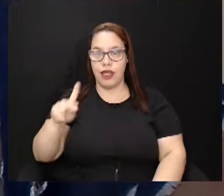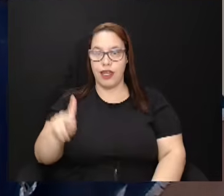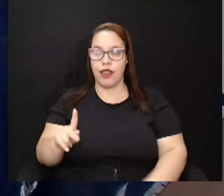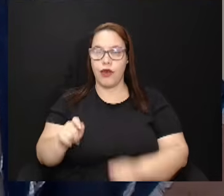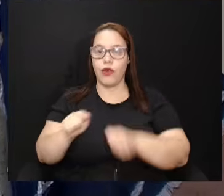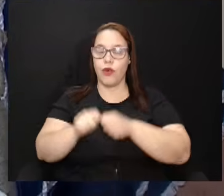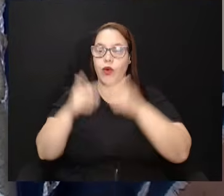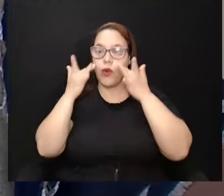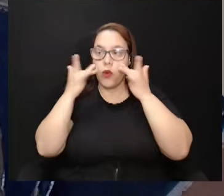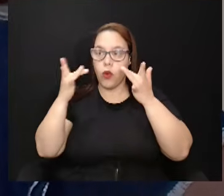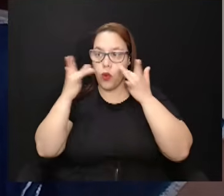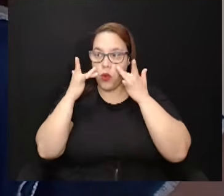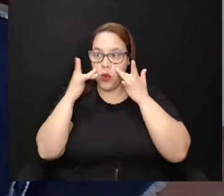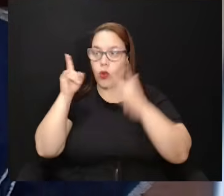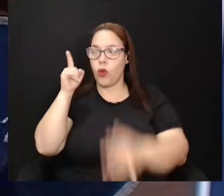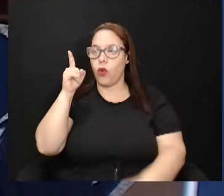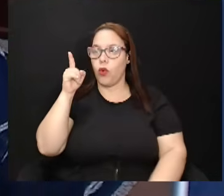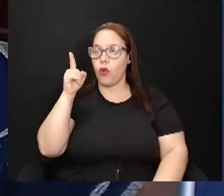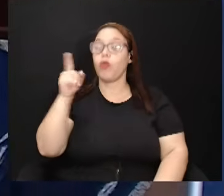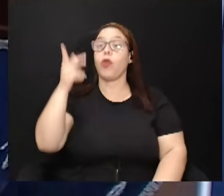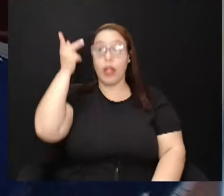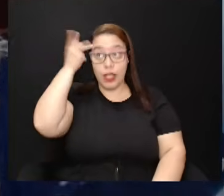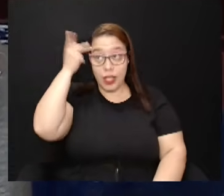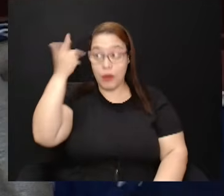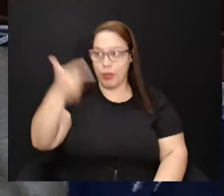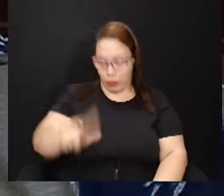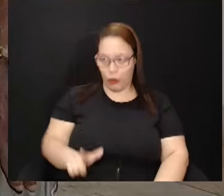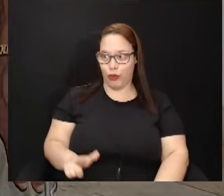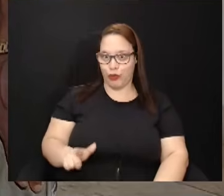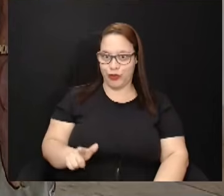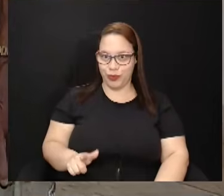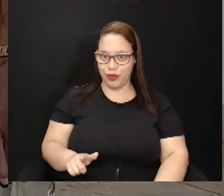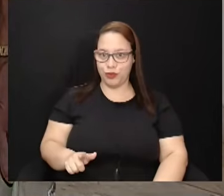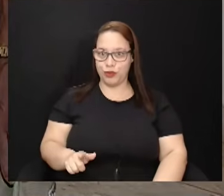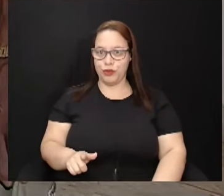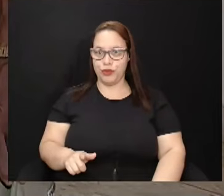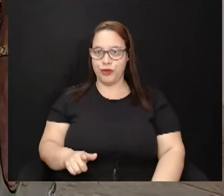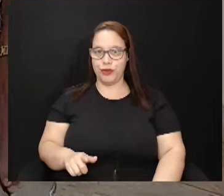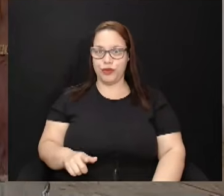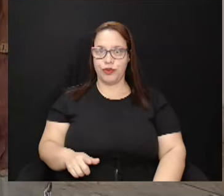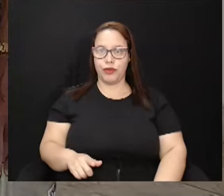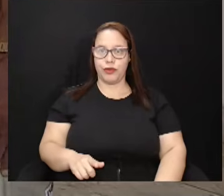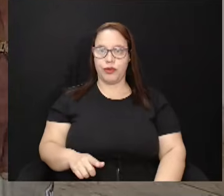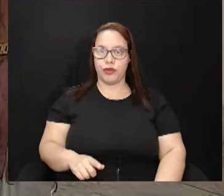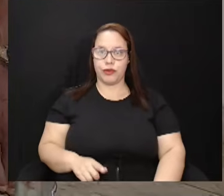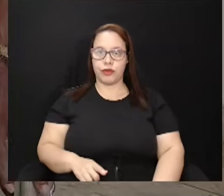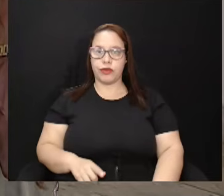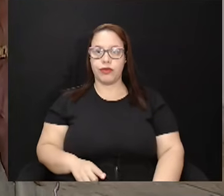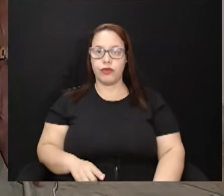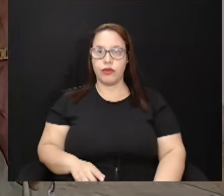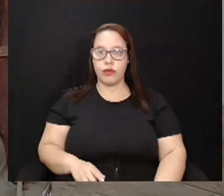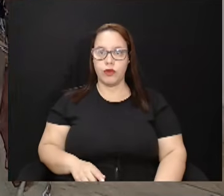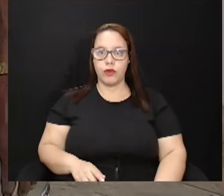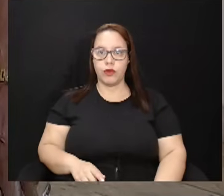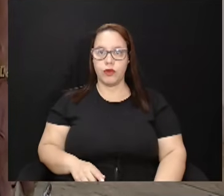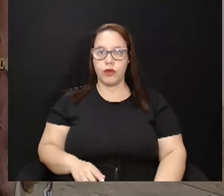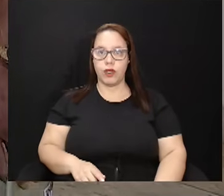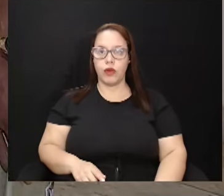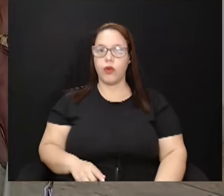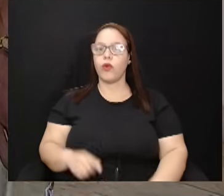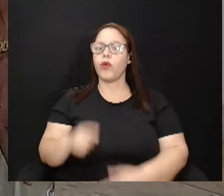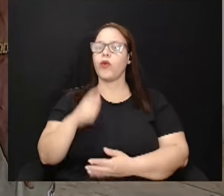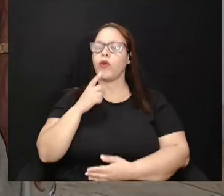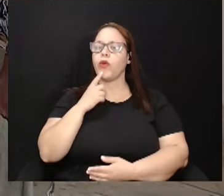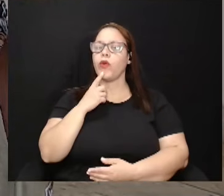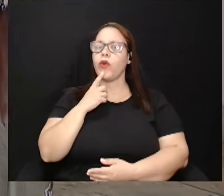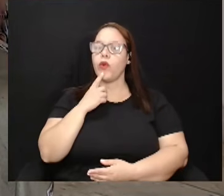Municipal, não, eu estou em São Paulo de novo. Eu estou lá no... Bom, eu vou falar, eu estou no